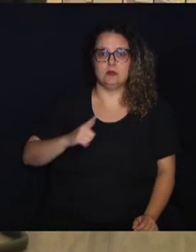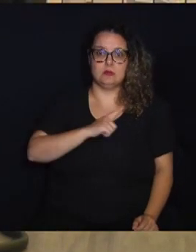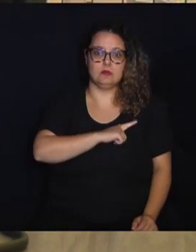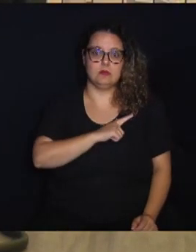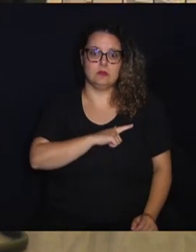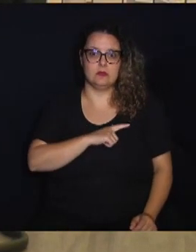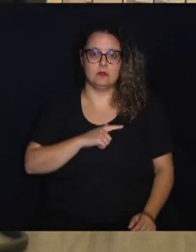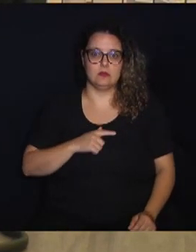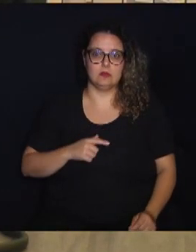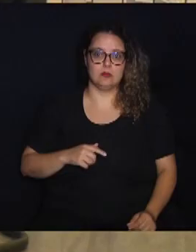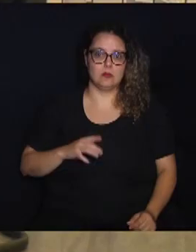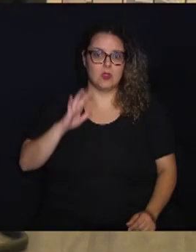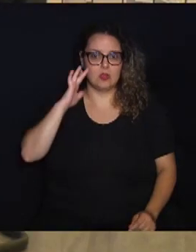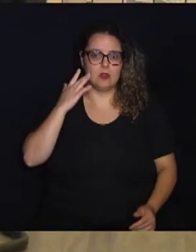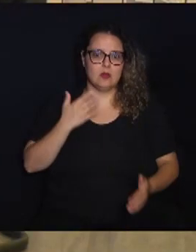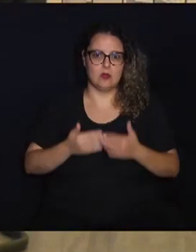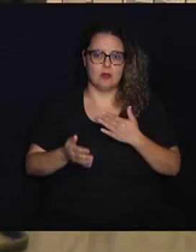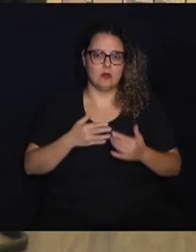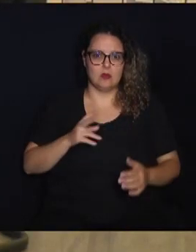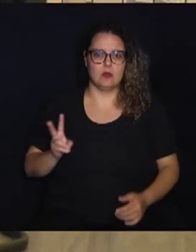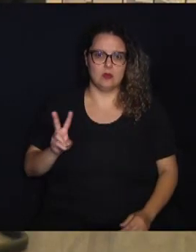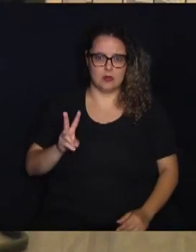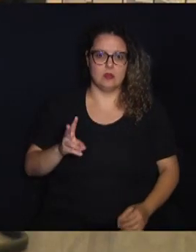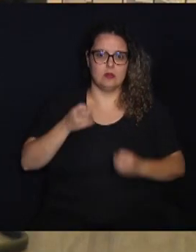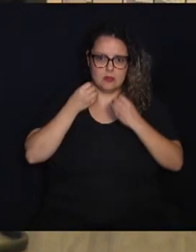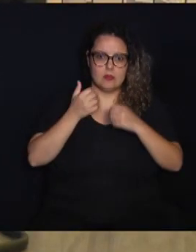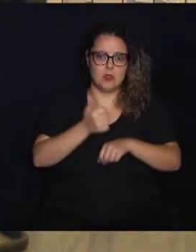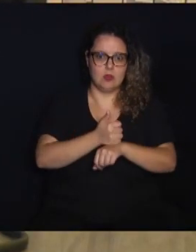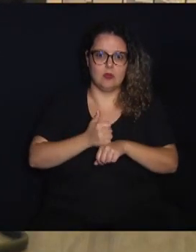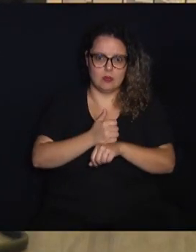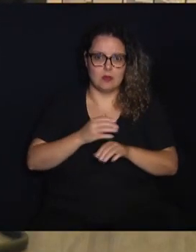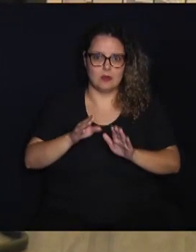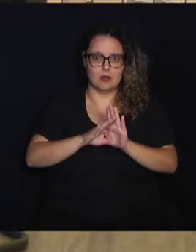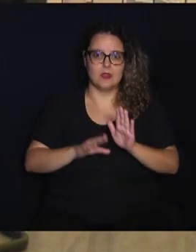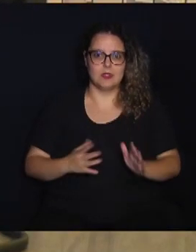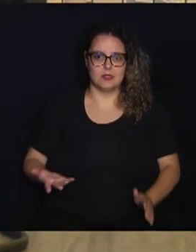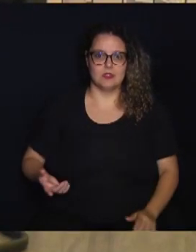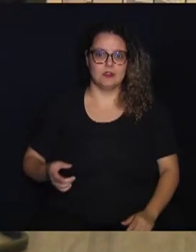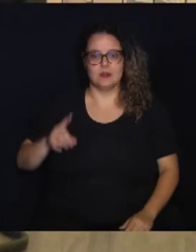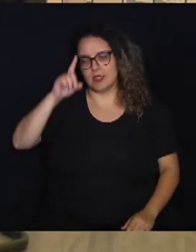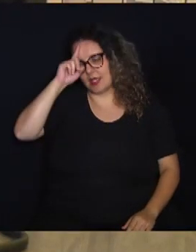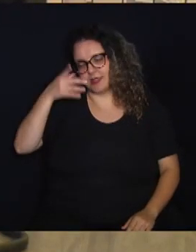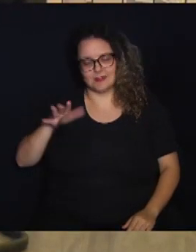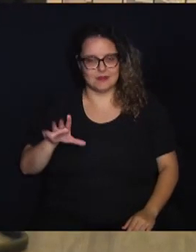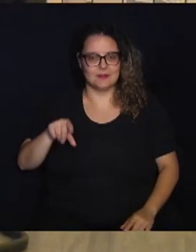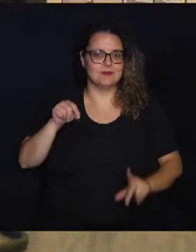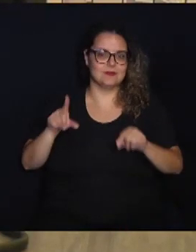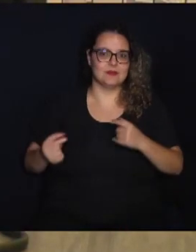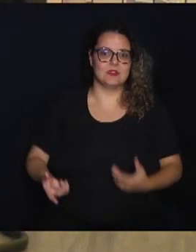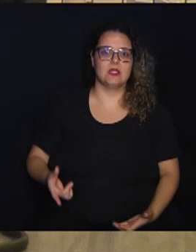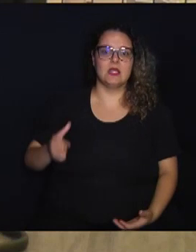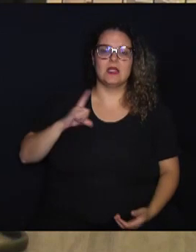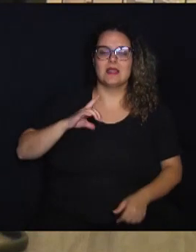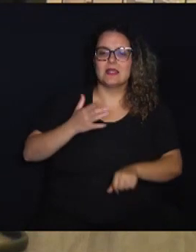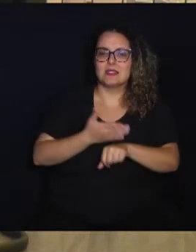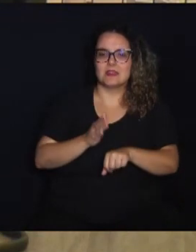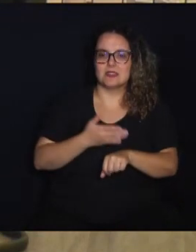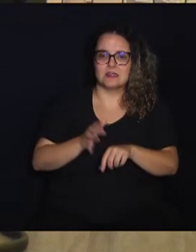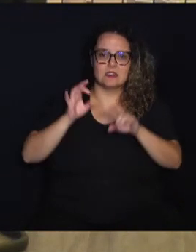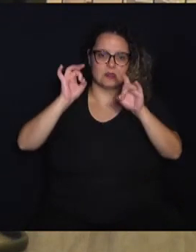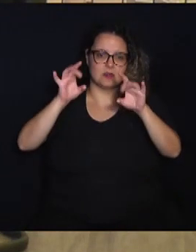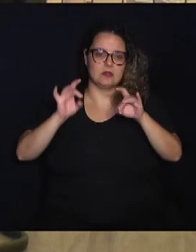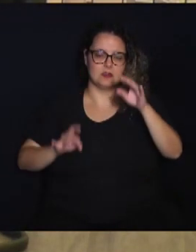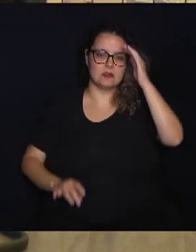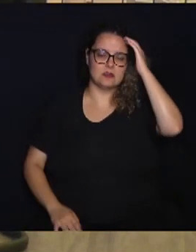qualquer um dos dois pode responder, gente. Ter bons profissionais no programa é isso, né? Eles decidem aqui. Existe treino